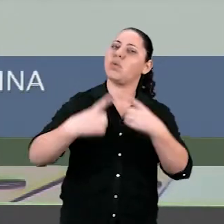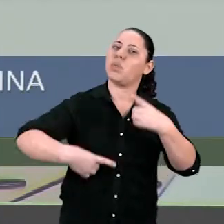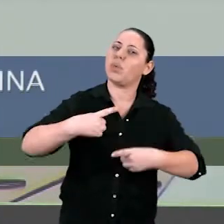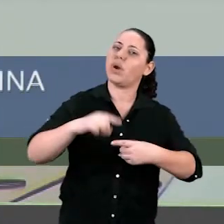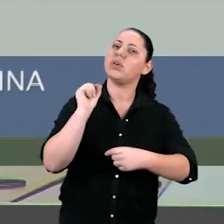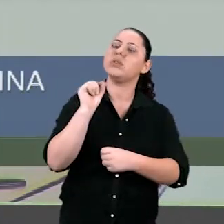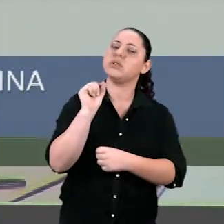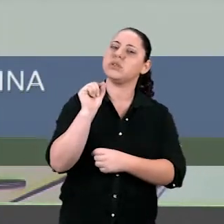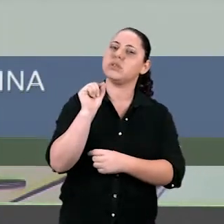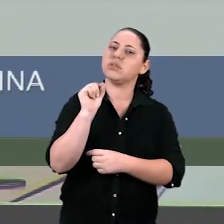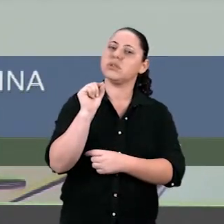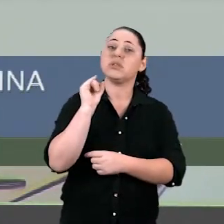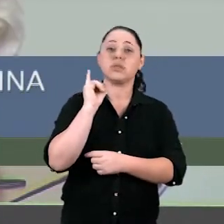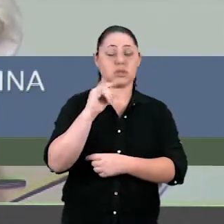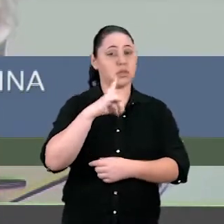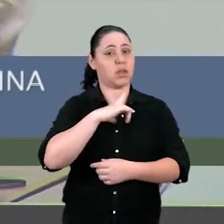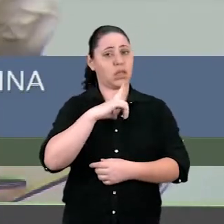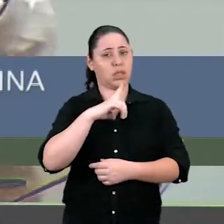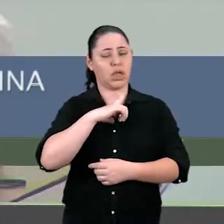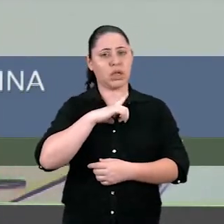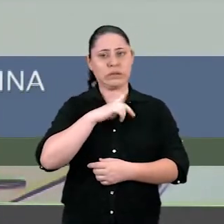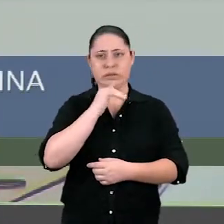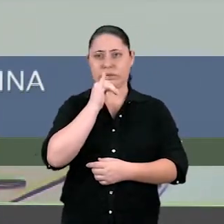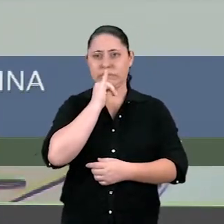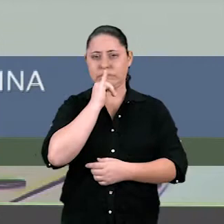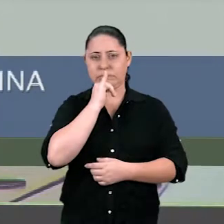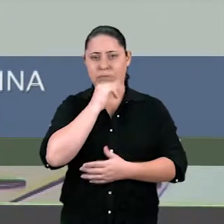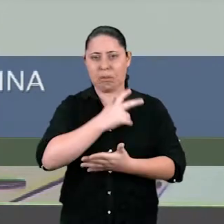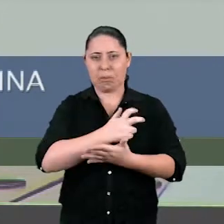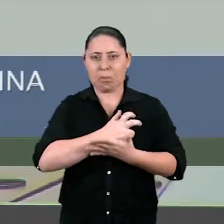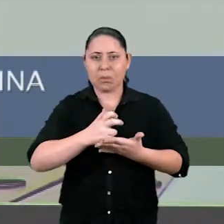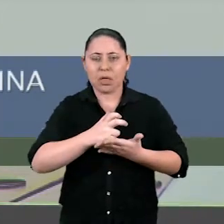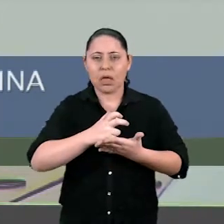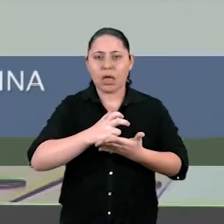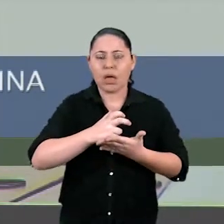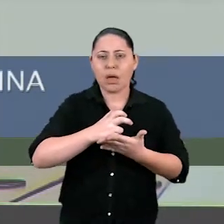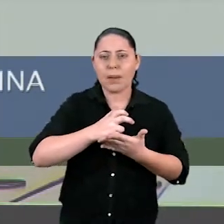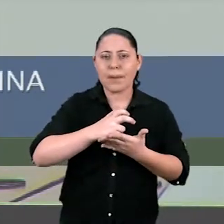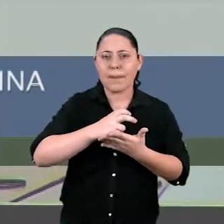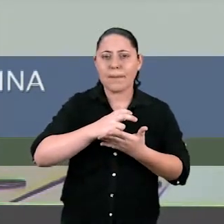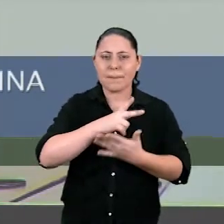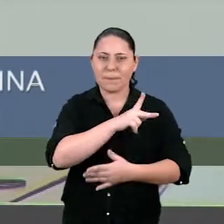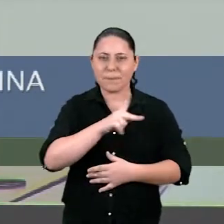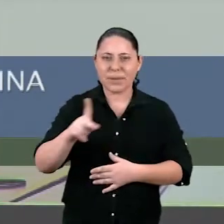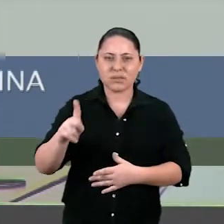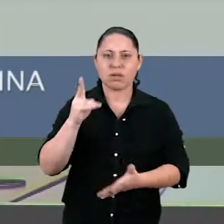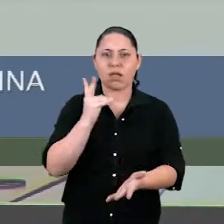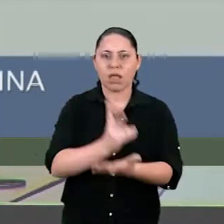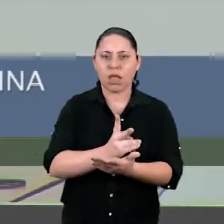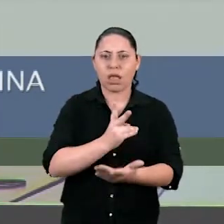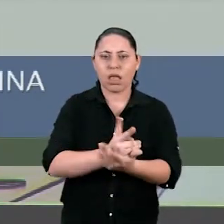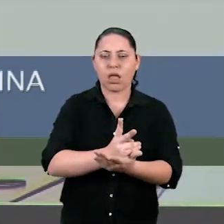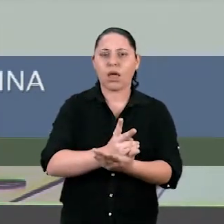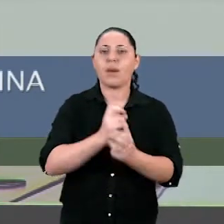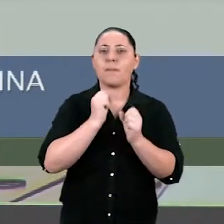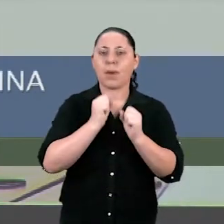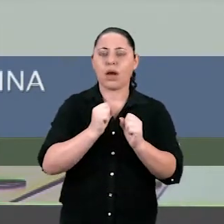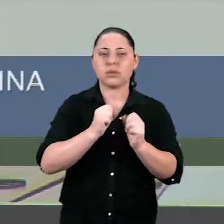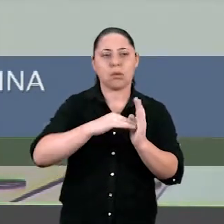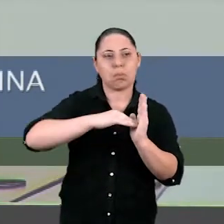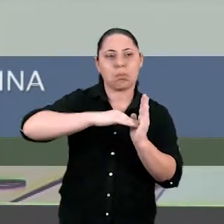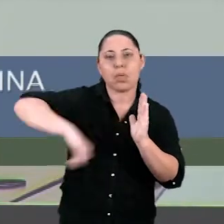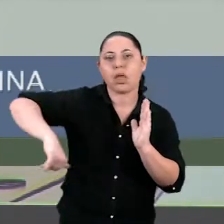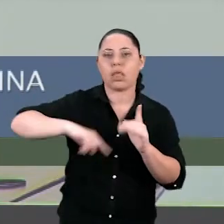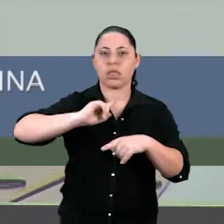um impeachment, se todo governo, se todo presidente eleito, ele é sujeito a impeachment por ações